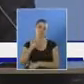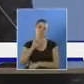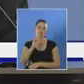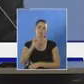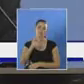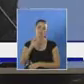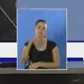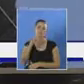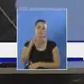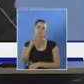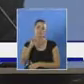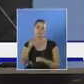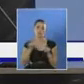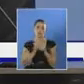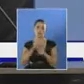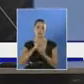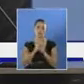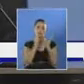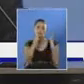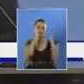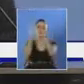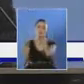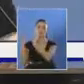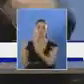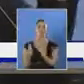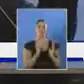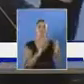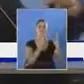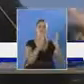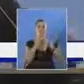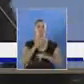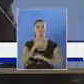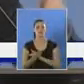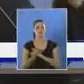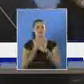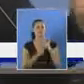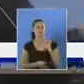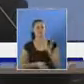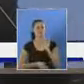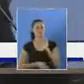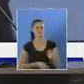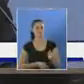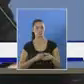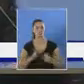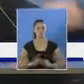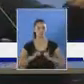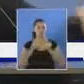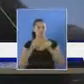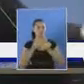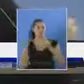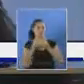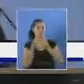lá da Biblioteca da Escola Estadual Dom Barreto, que também tem nos ajudado, se esforçado, se